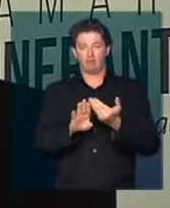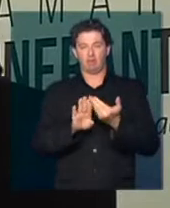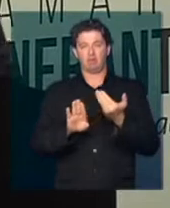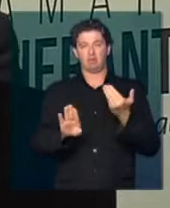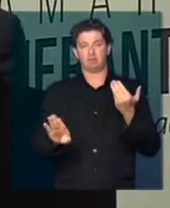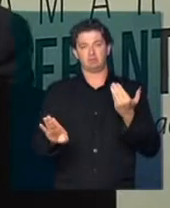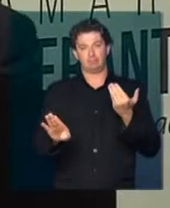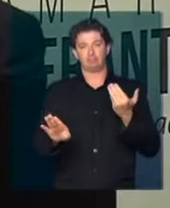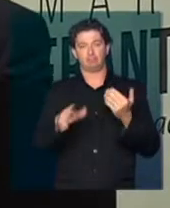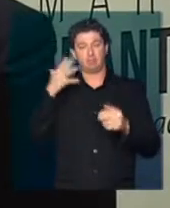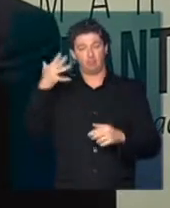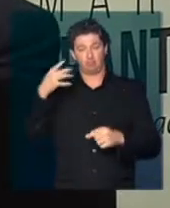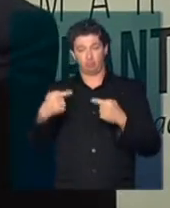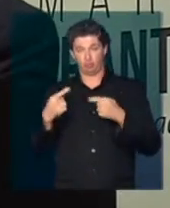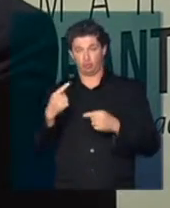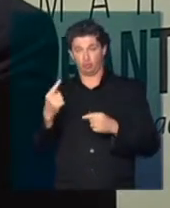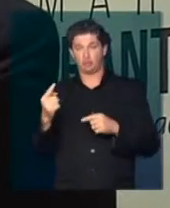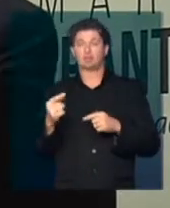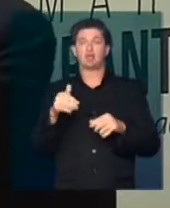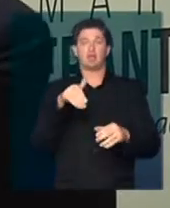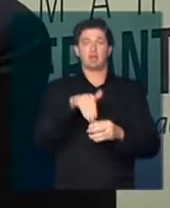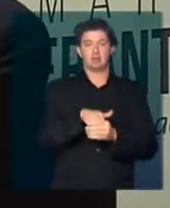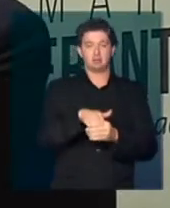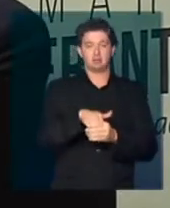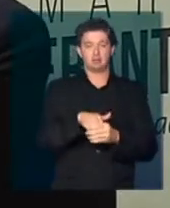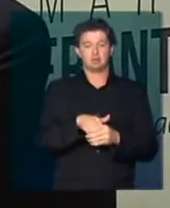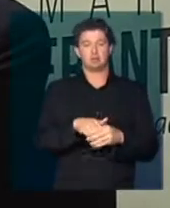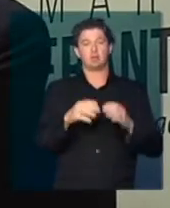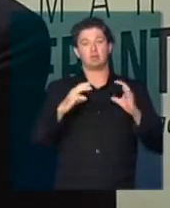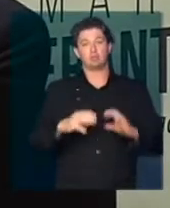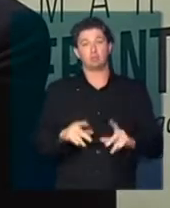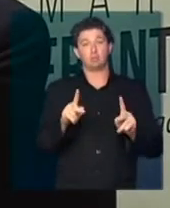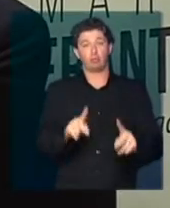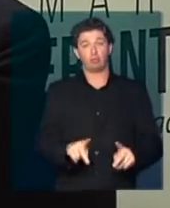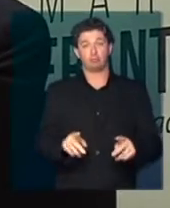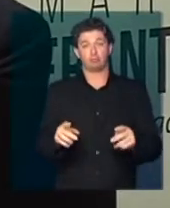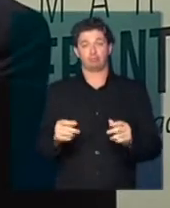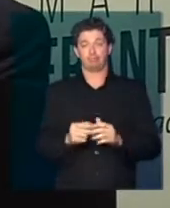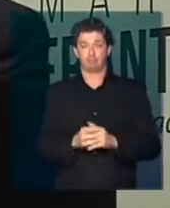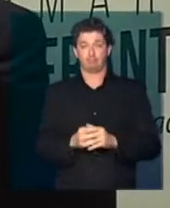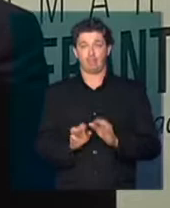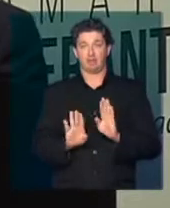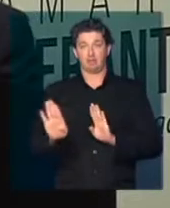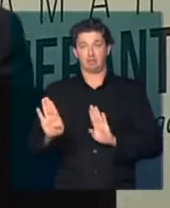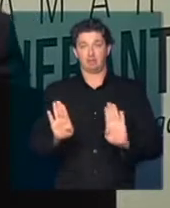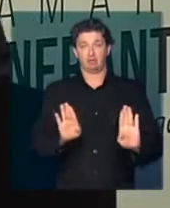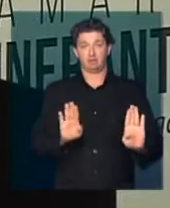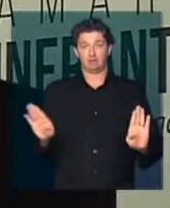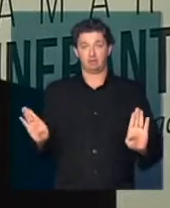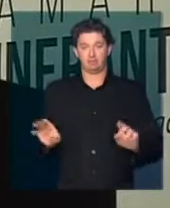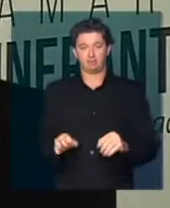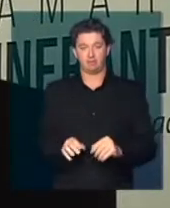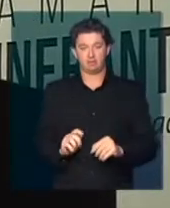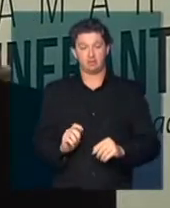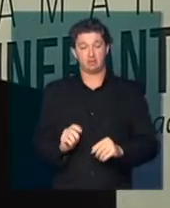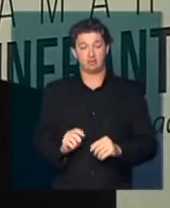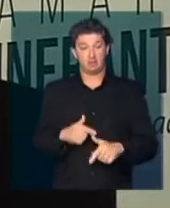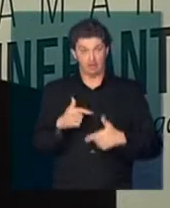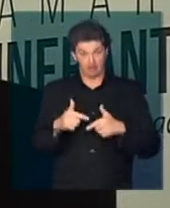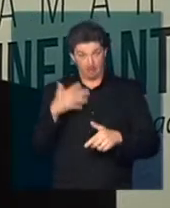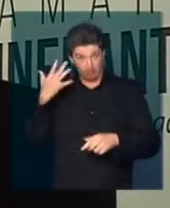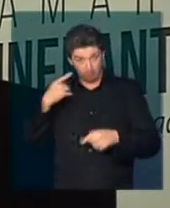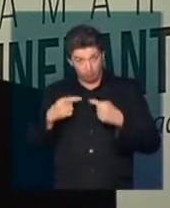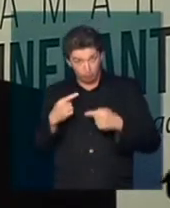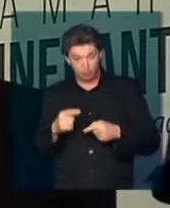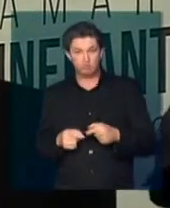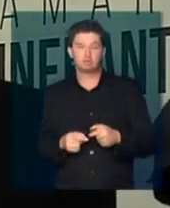distanciamento da política, das eleições e do cidadão. Ser agente político é aquilo